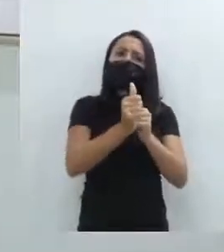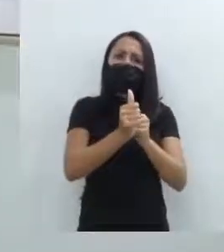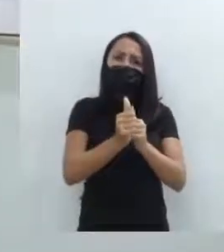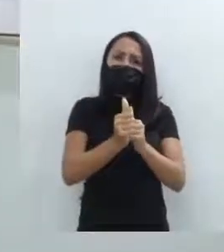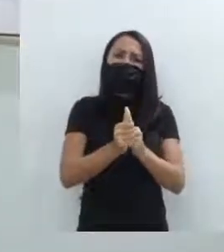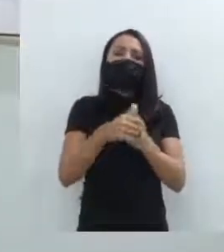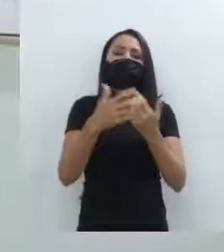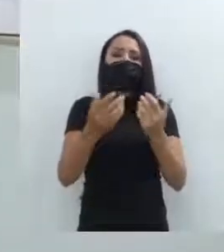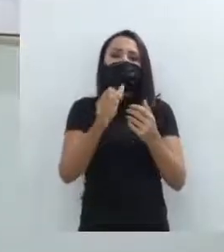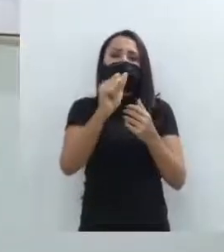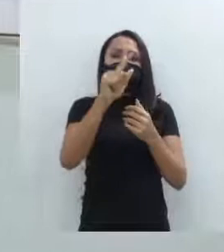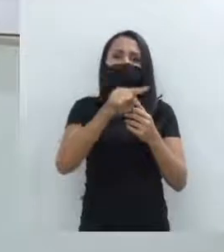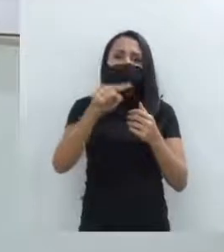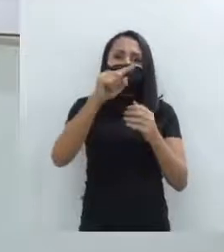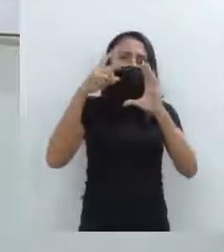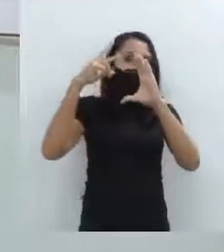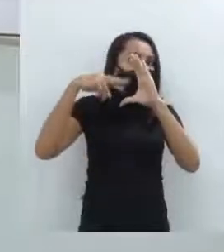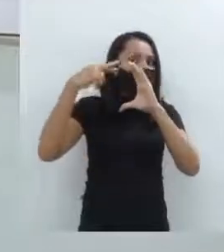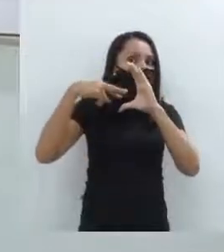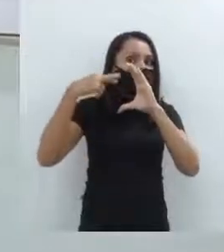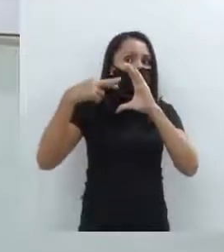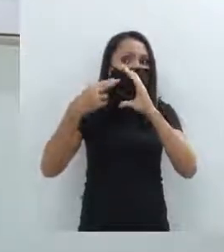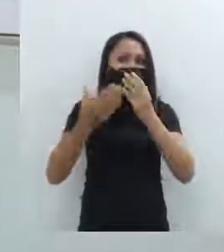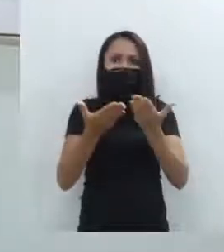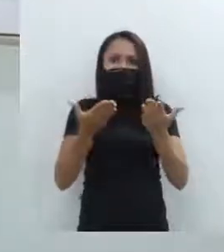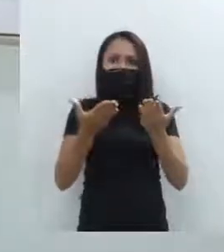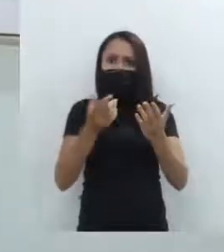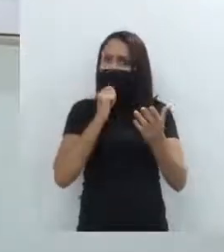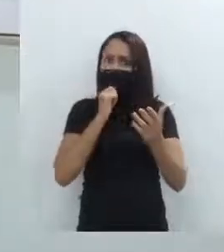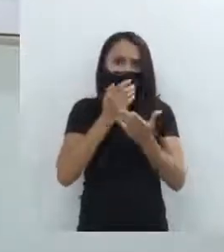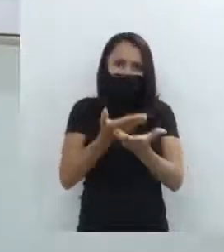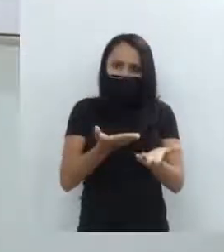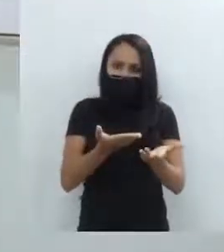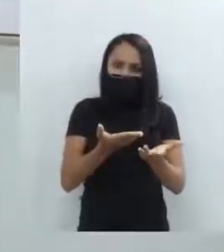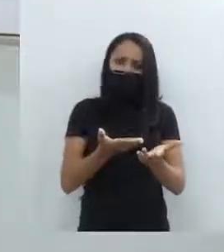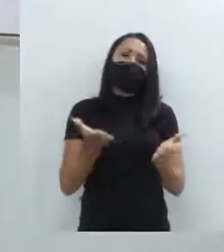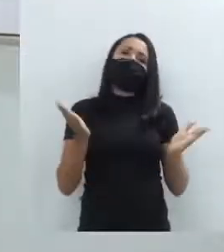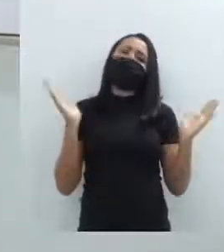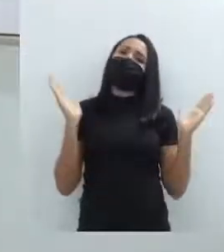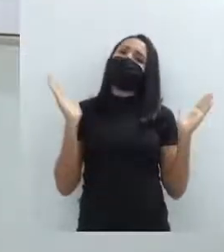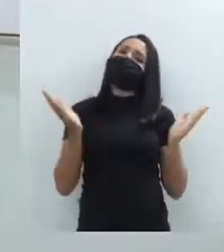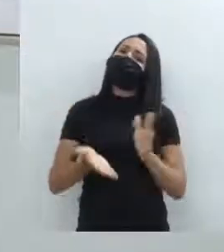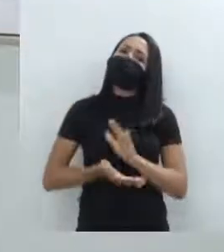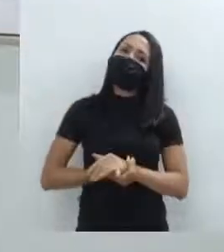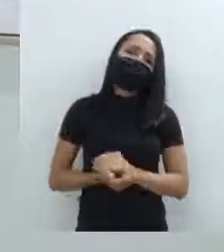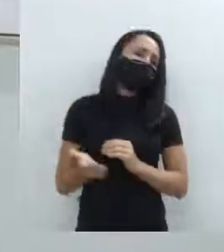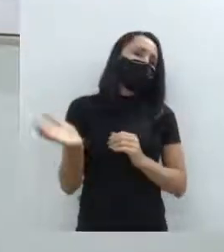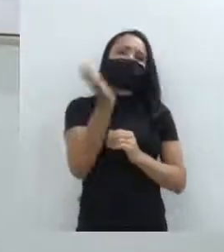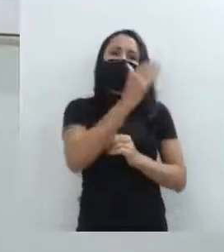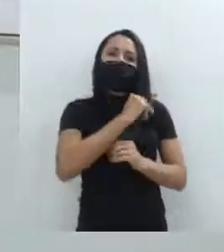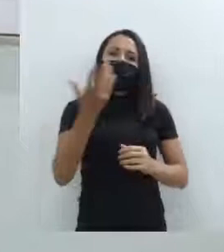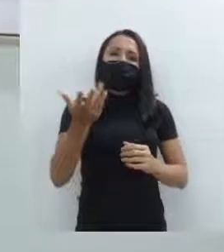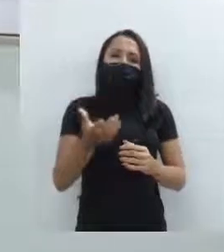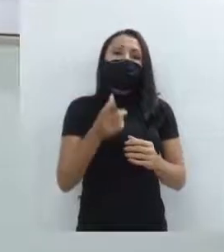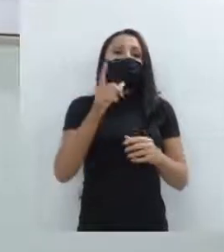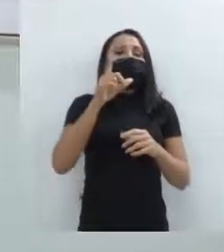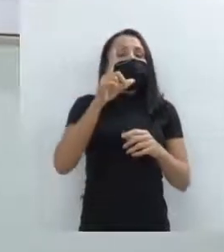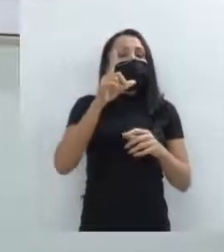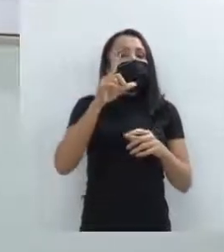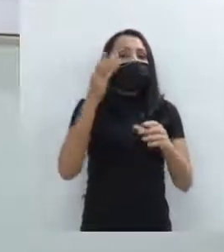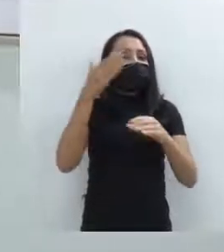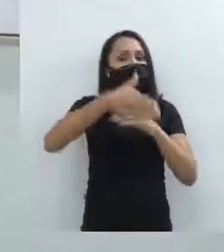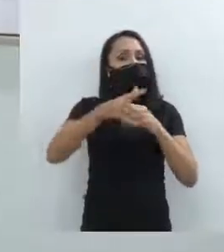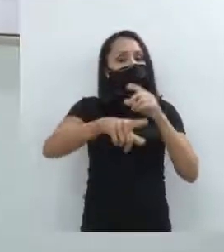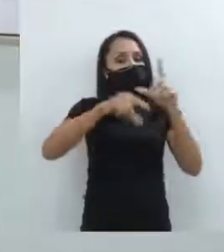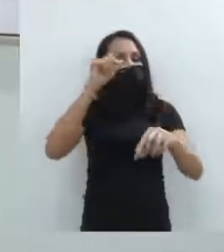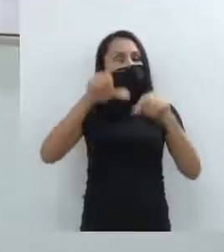do @Robertão da Transmissão? Ainda não? Que isso, meu amigo? Vamos lá, você vai participar de um